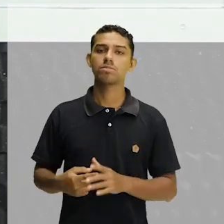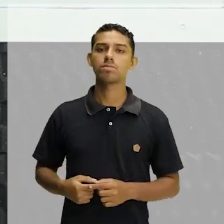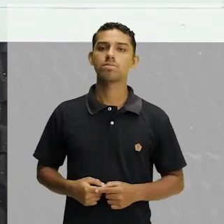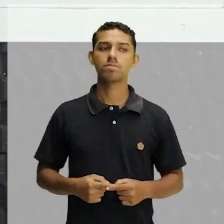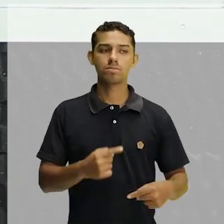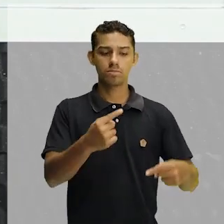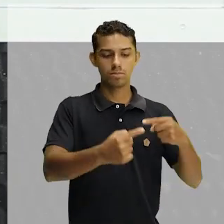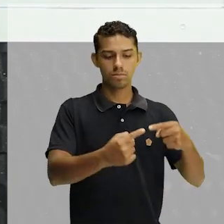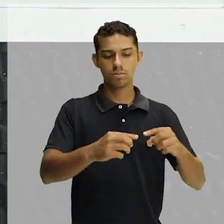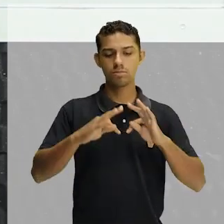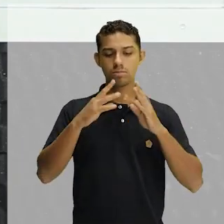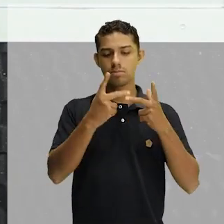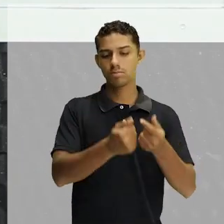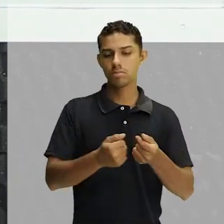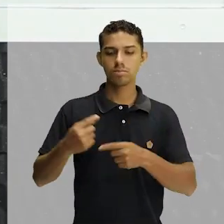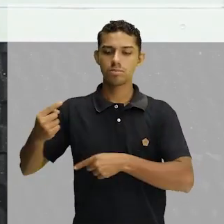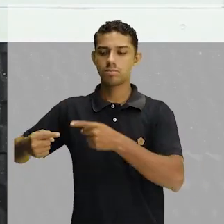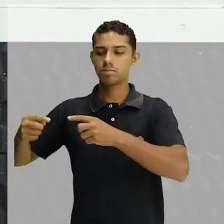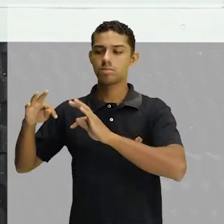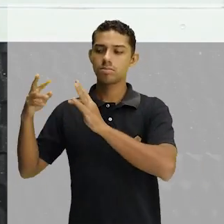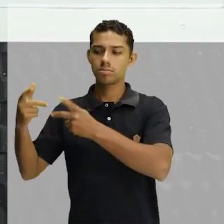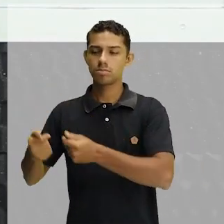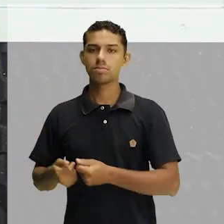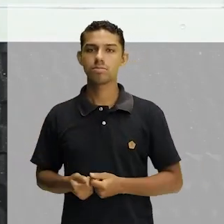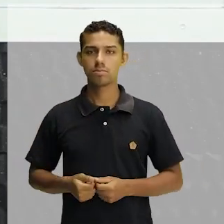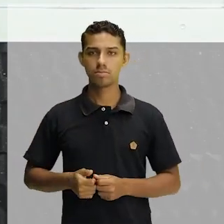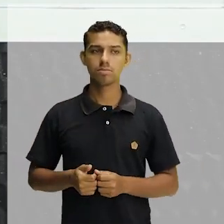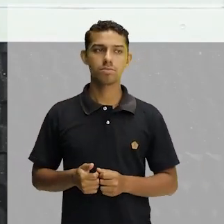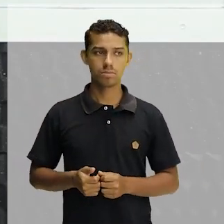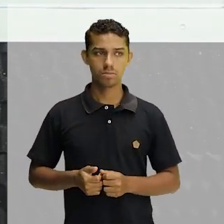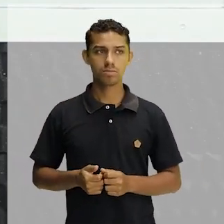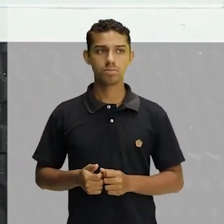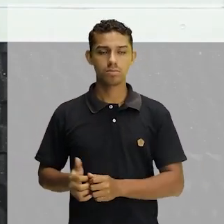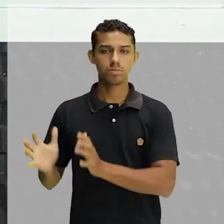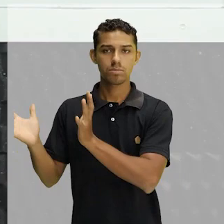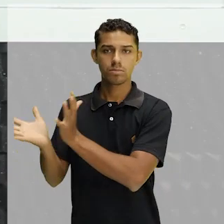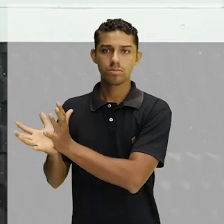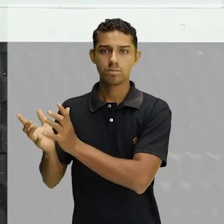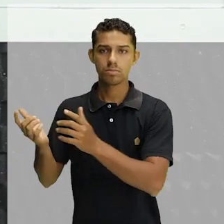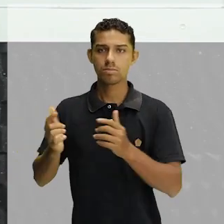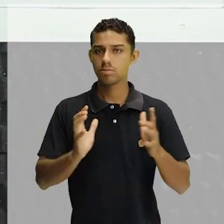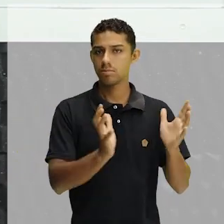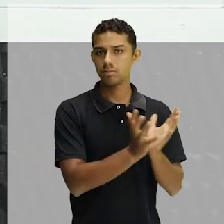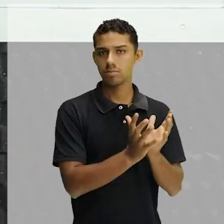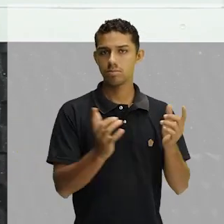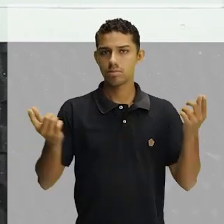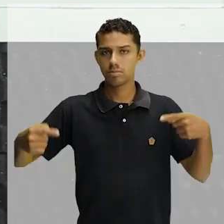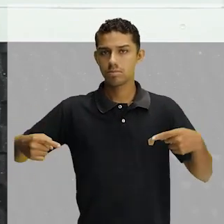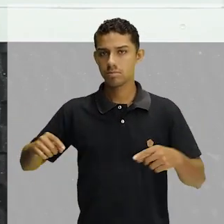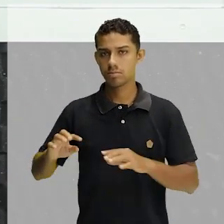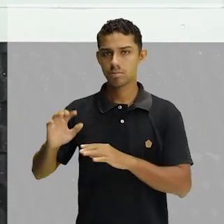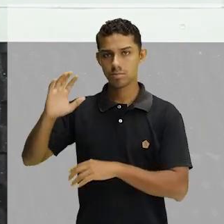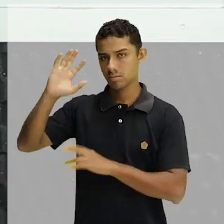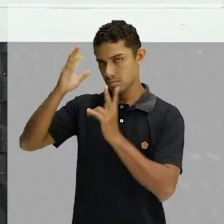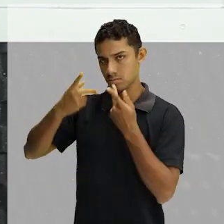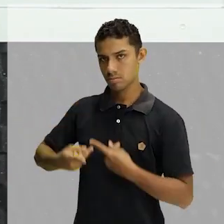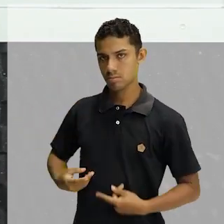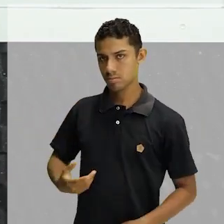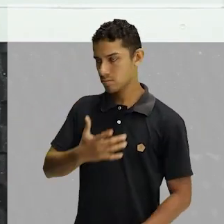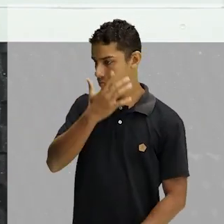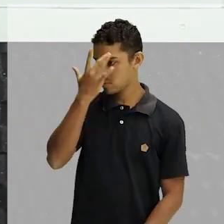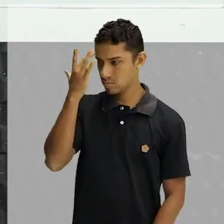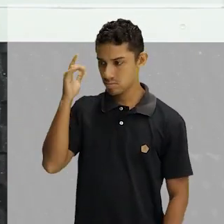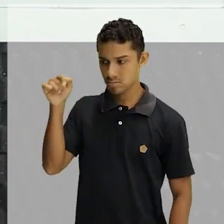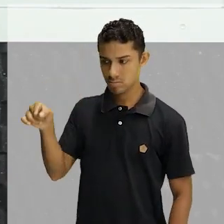de todos contra todos. Ó, guerra de todos contra todos. Esta guerra